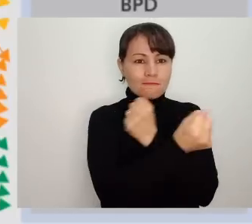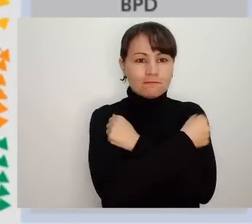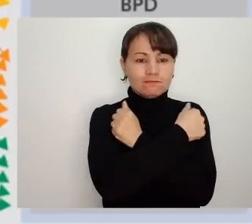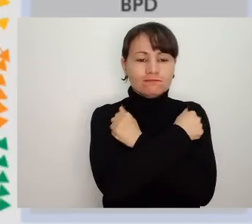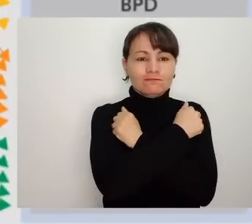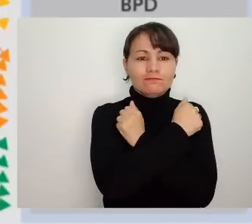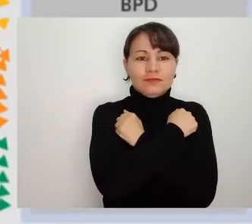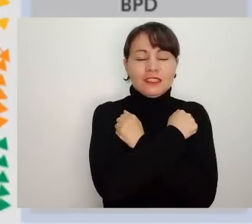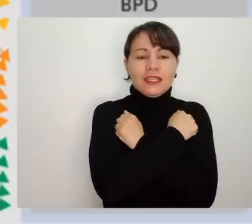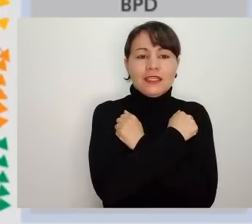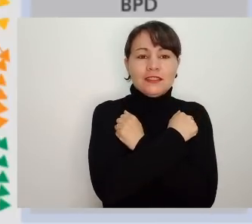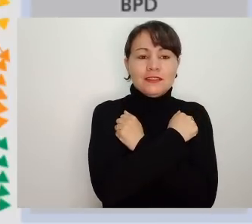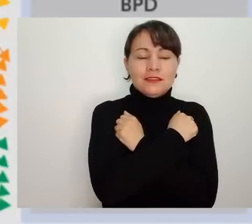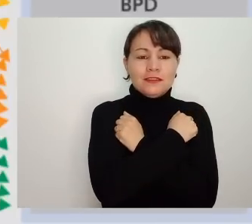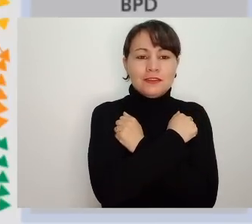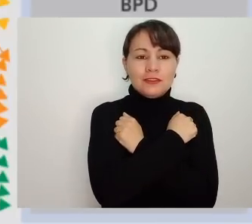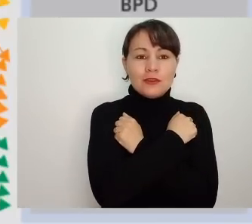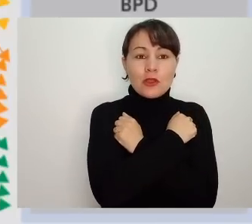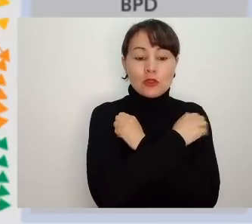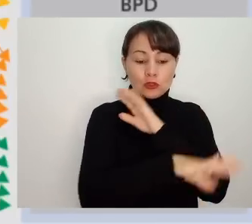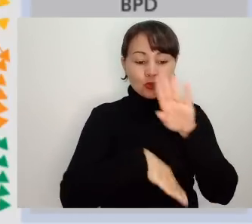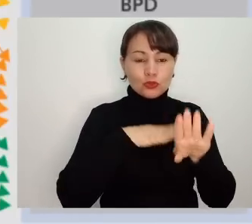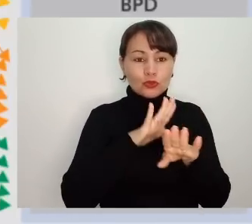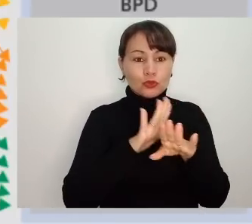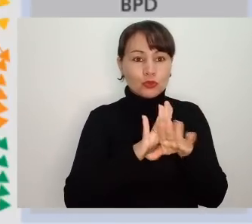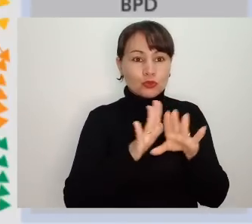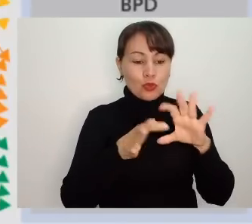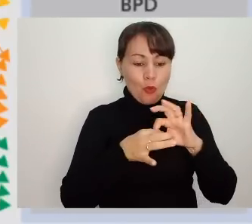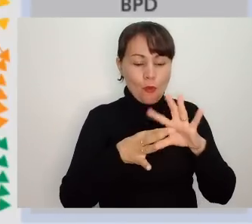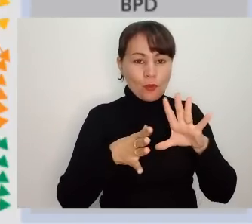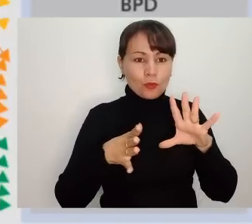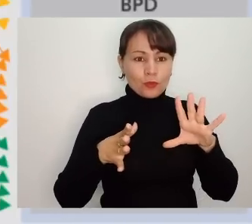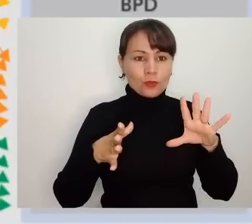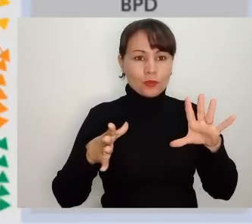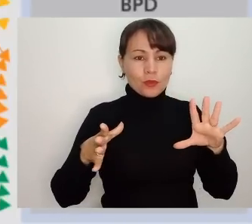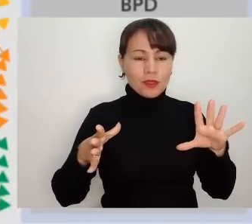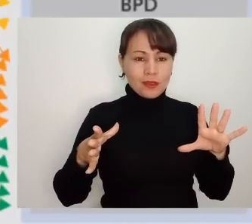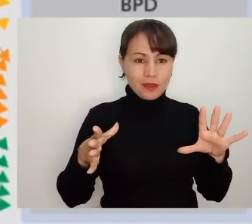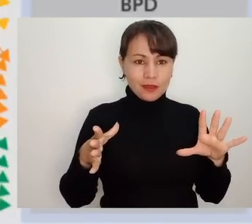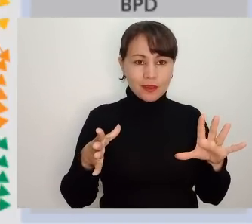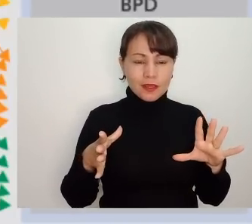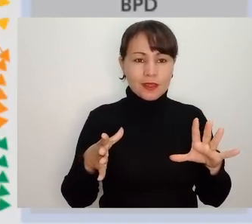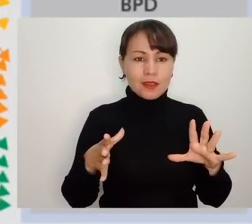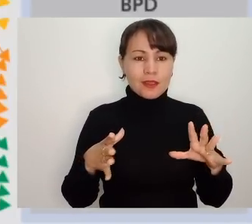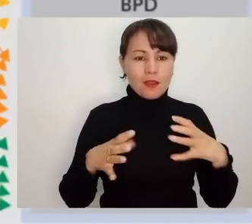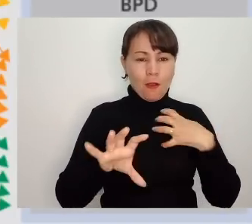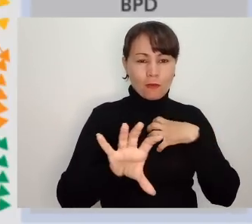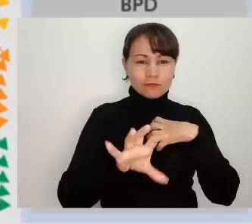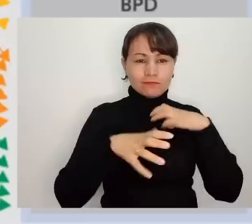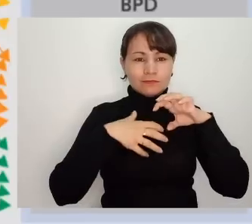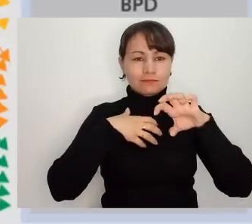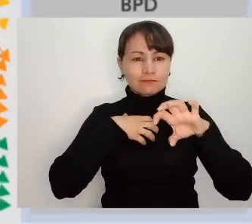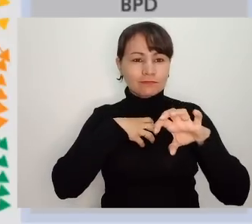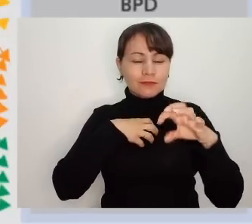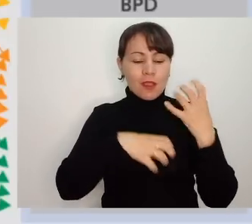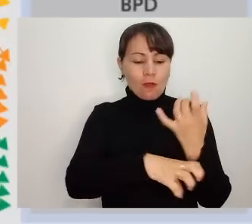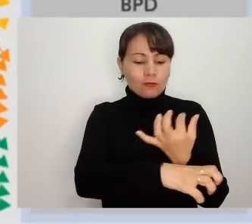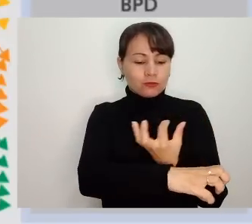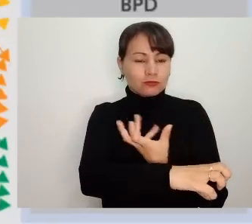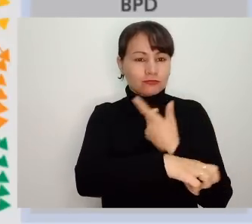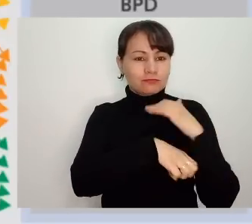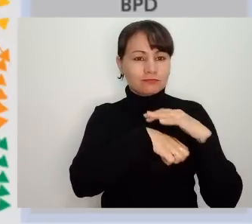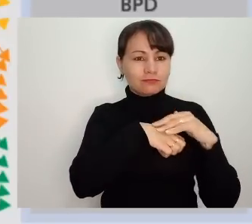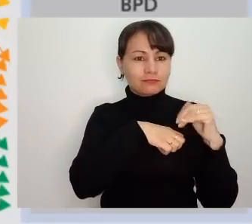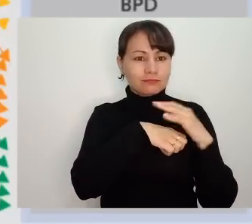um abraço, isso tudo gera uma empatia, um